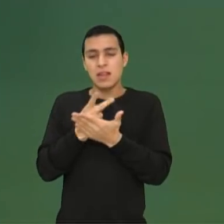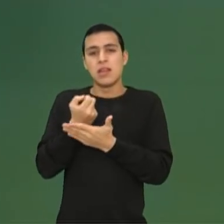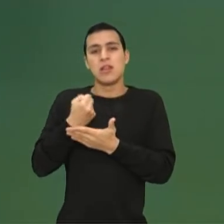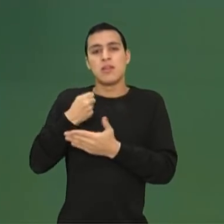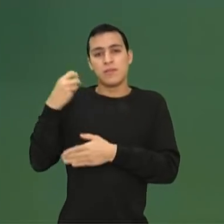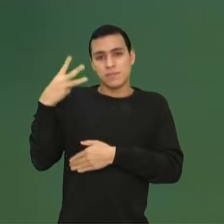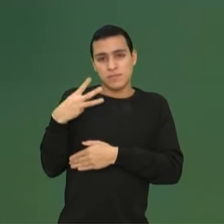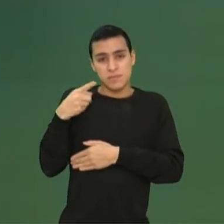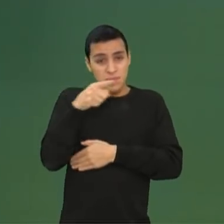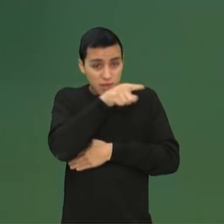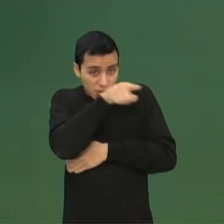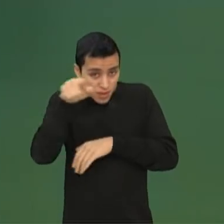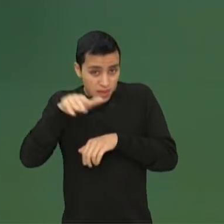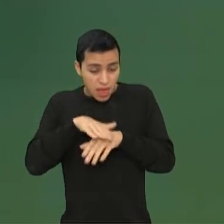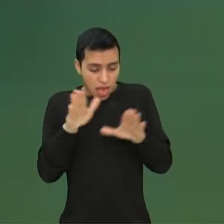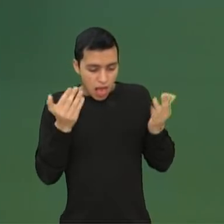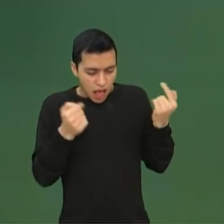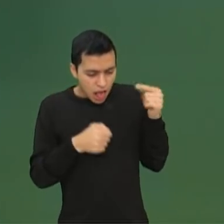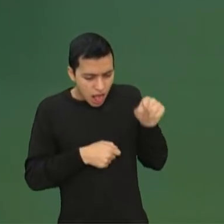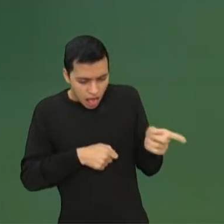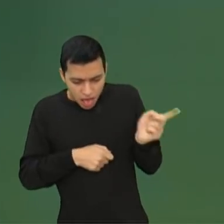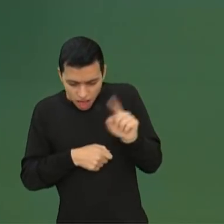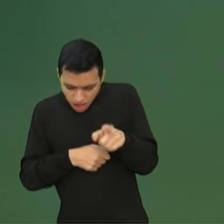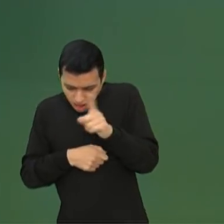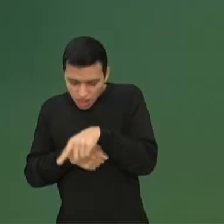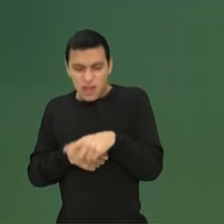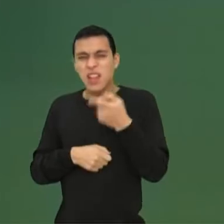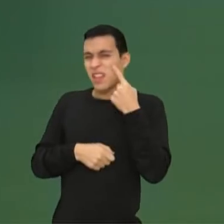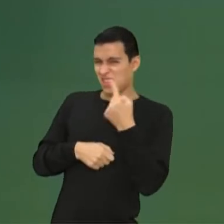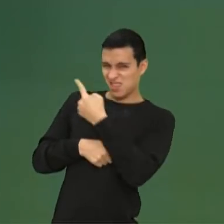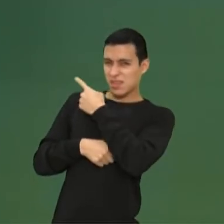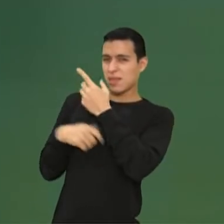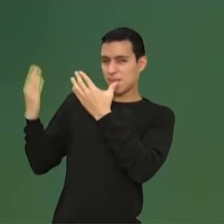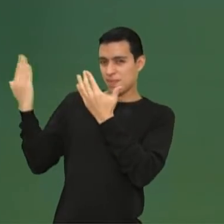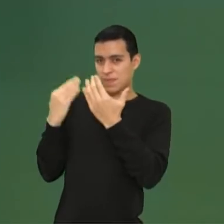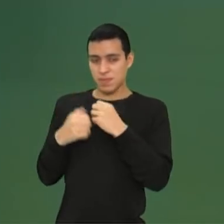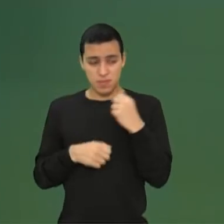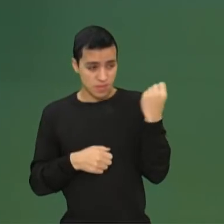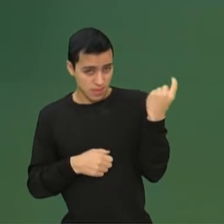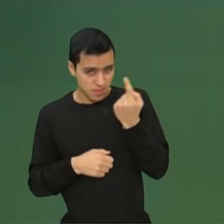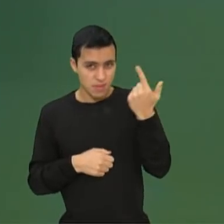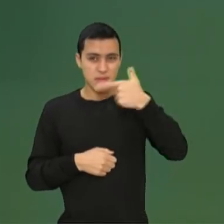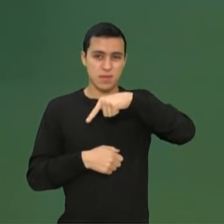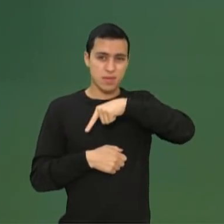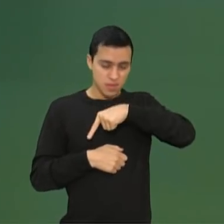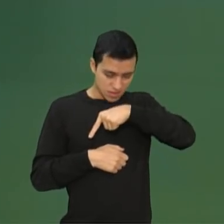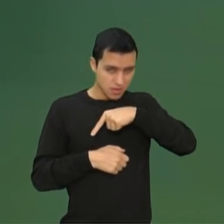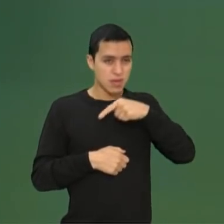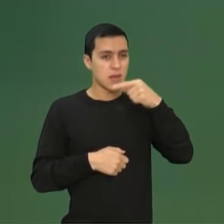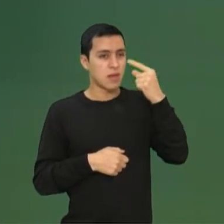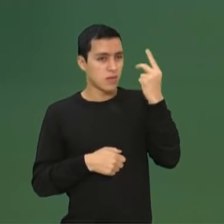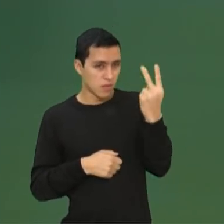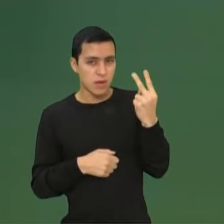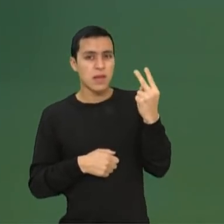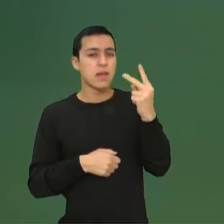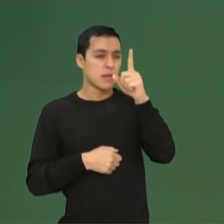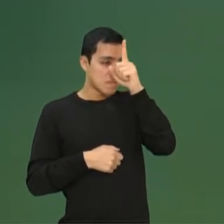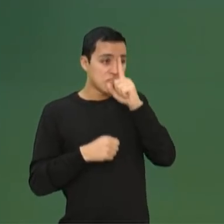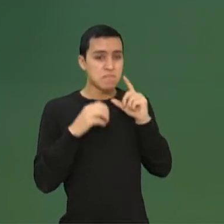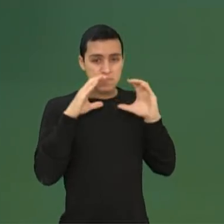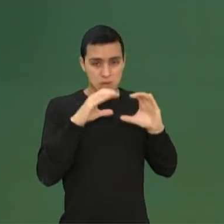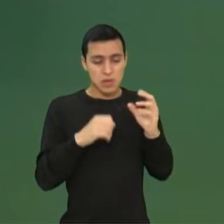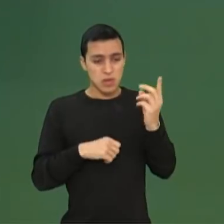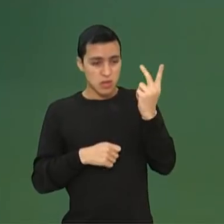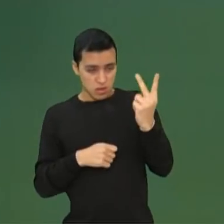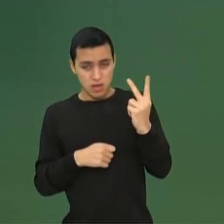vai ter que analisar as 3 imagens. Bom, se na balança 1 eu tenho 2 melões, 2